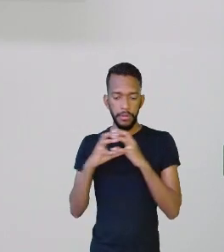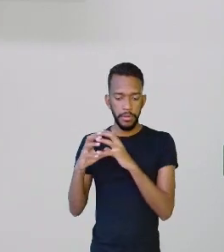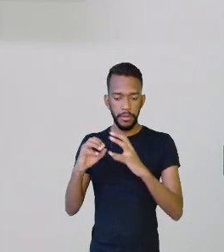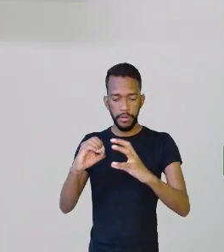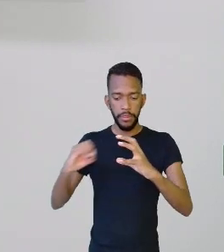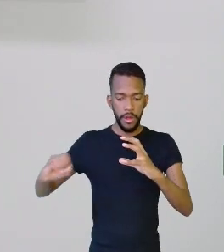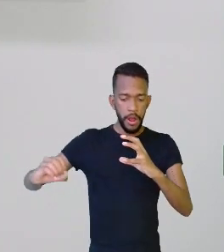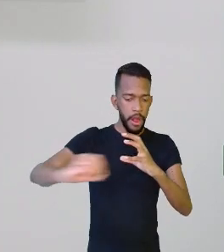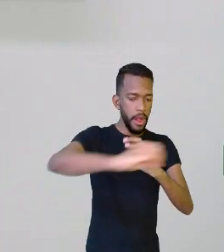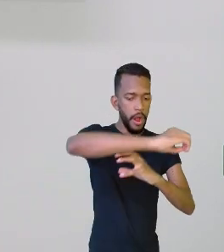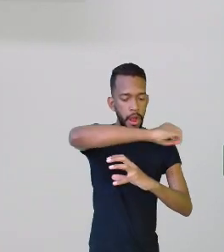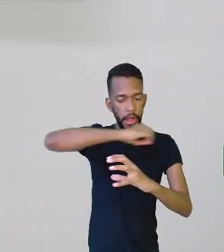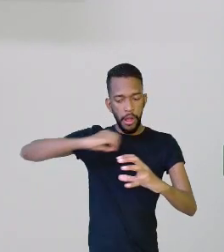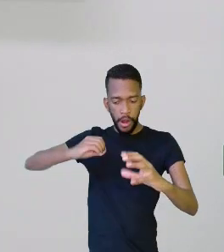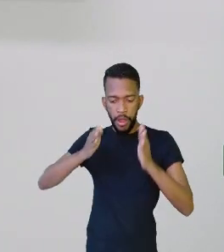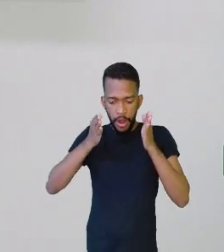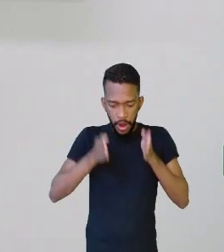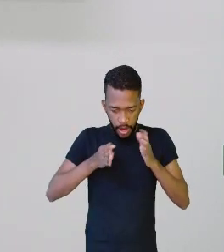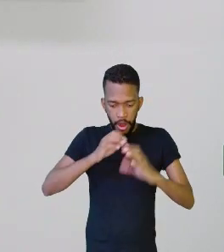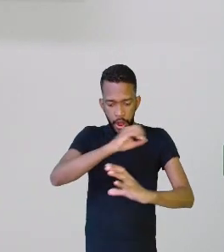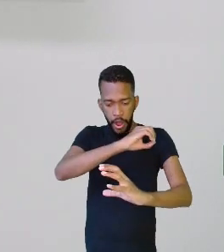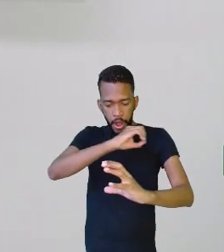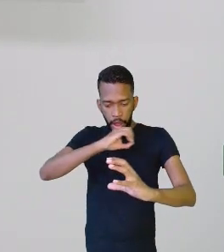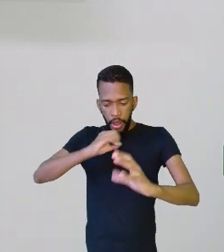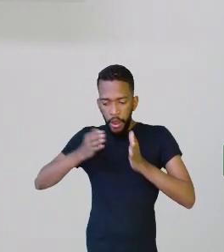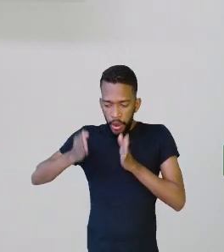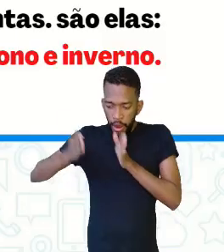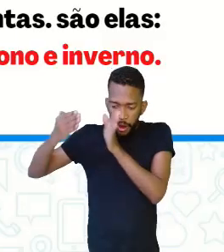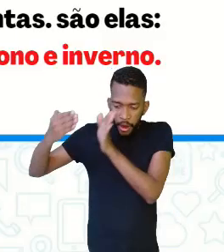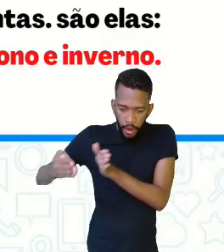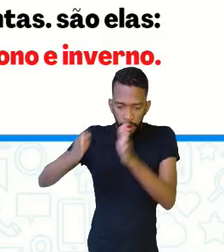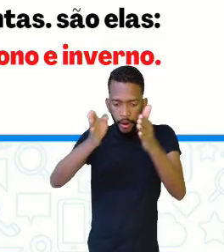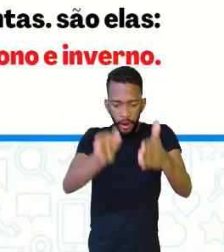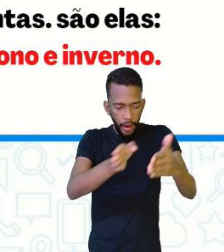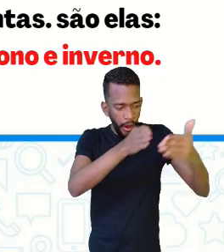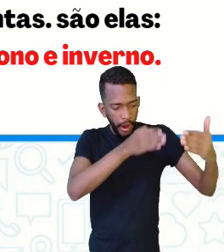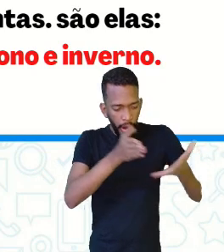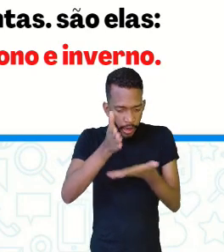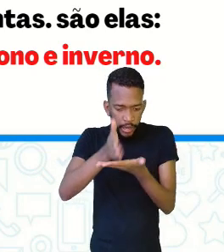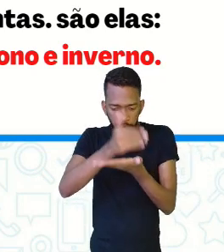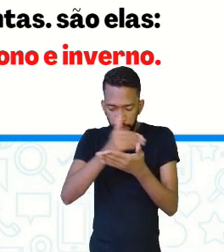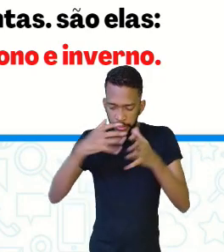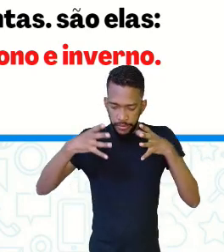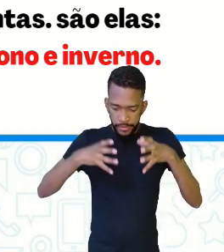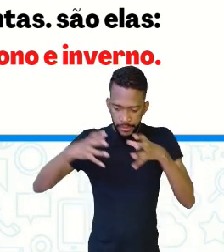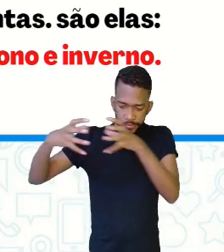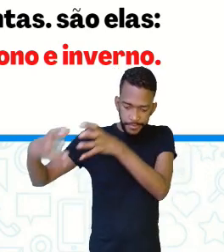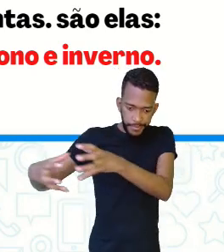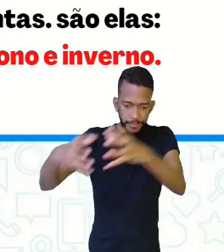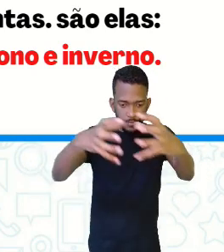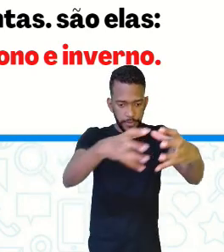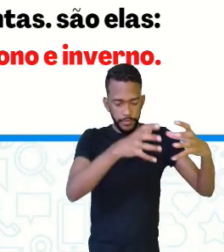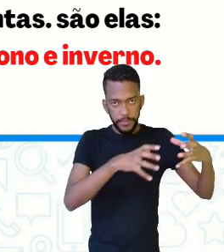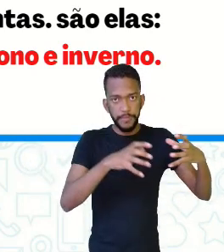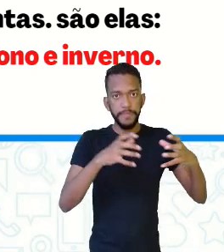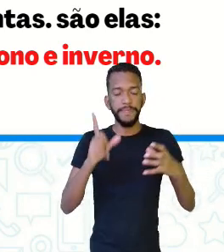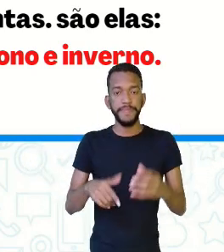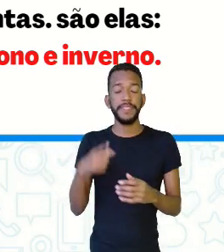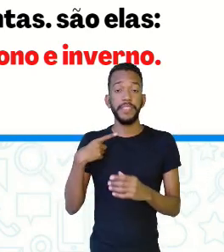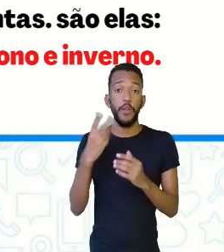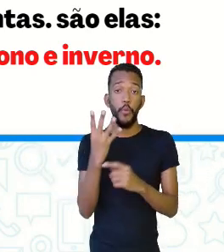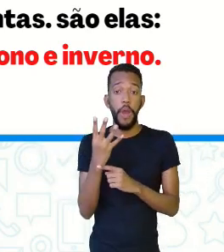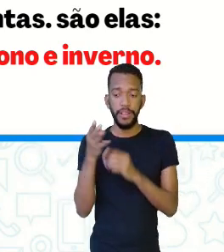já falei para vocês. Esse movimento provoca uma variação de raios solares que chegam à Terra. Com isso, temos